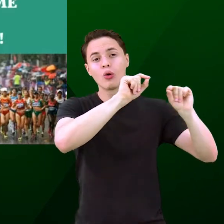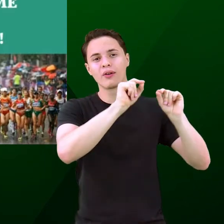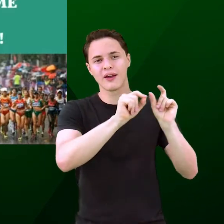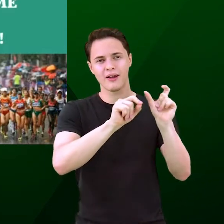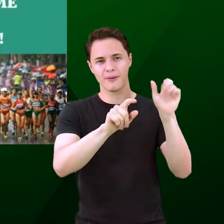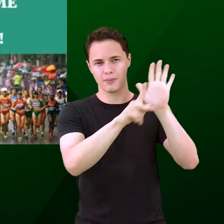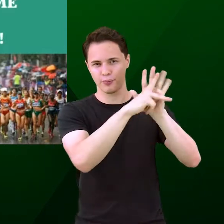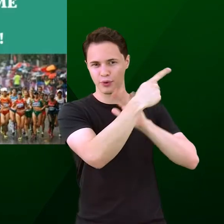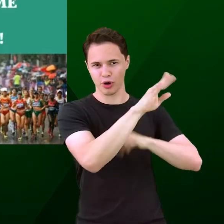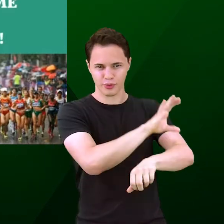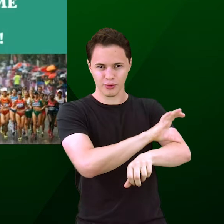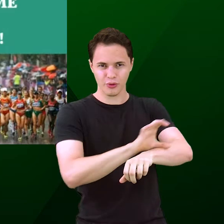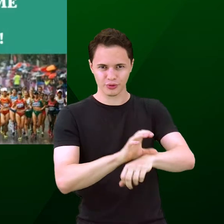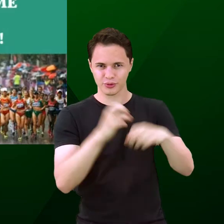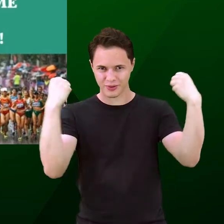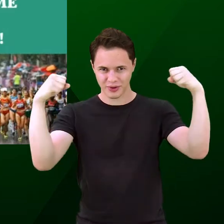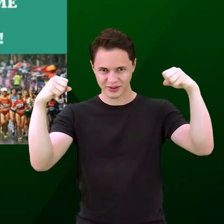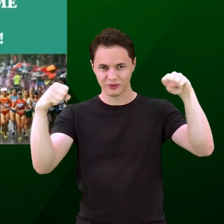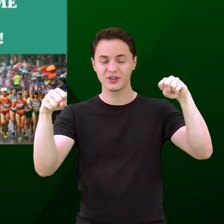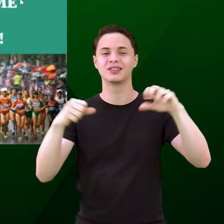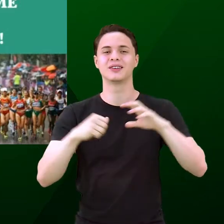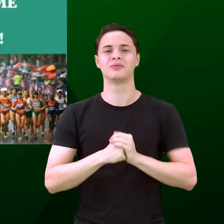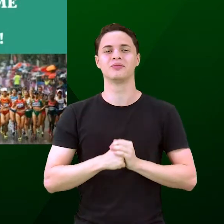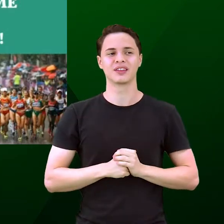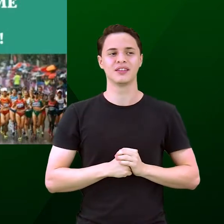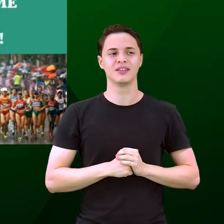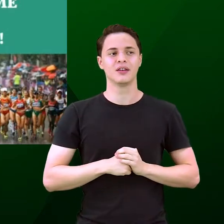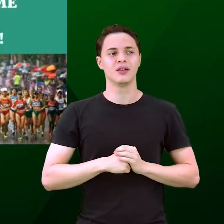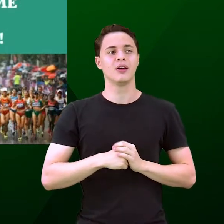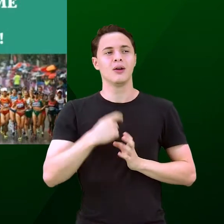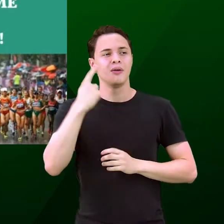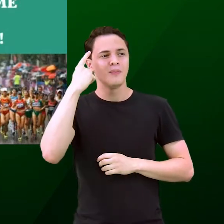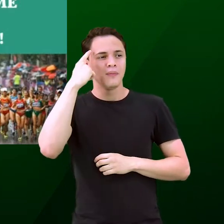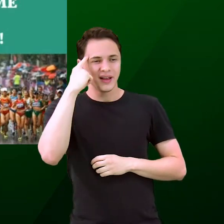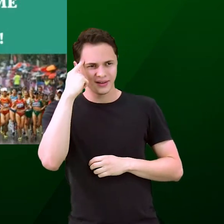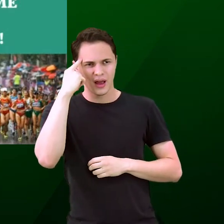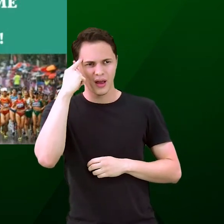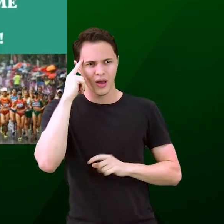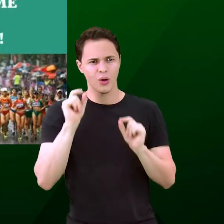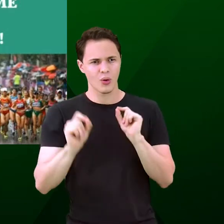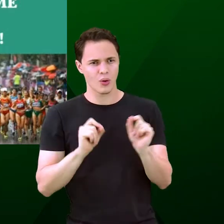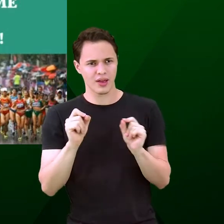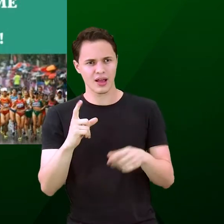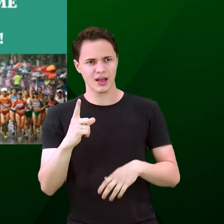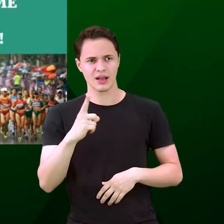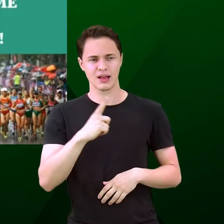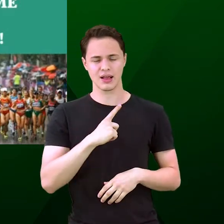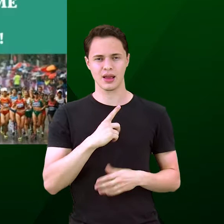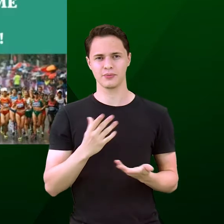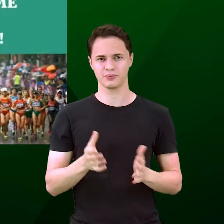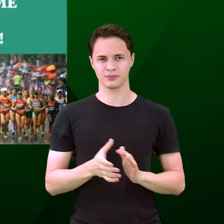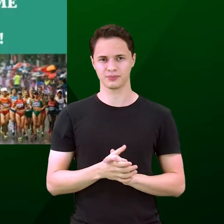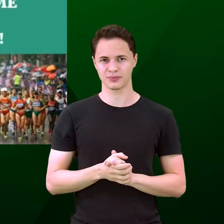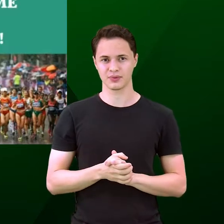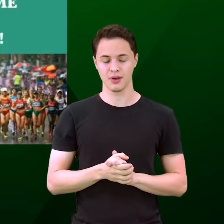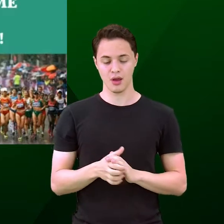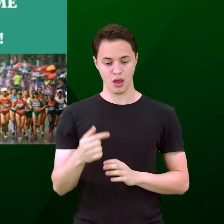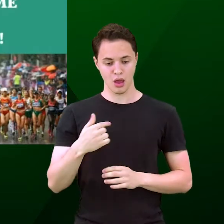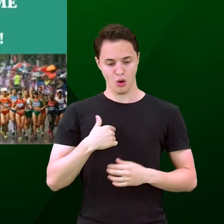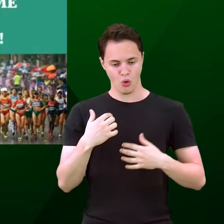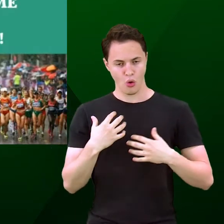Então, fundamental, eu só tenho essa praça aqui da esquina para correr, então eu vou ter que planejar meu treino, né, com